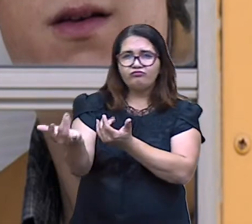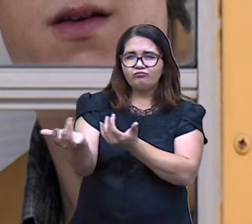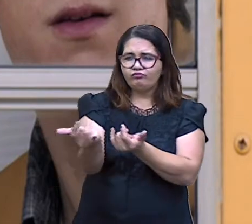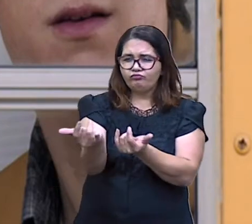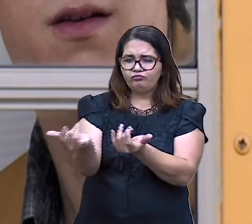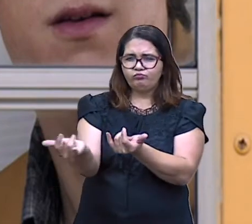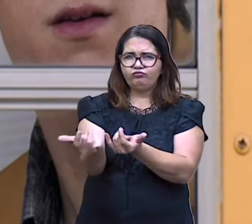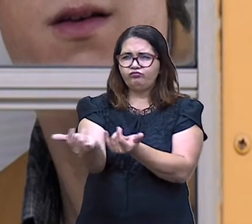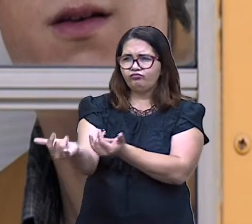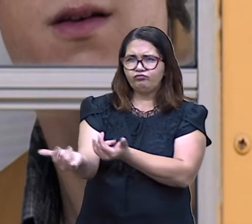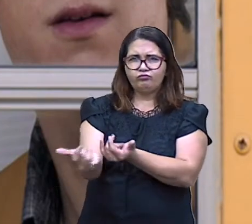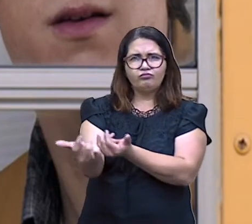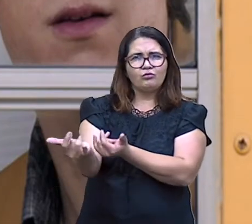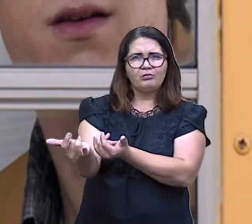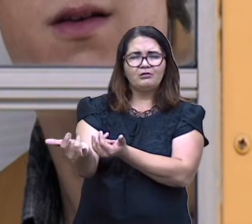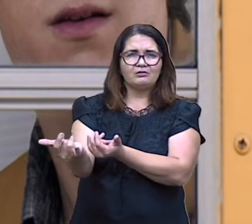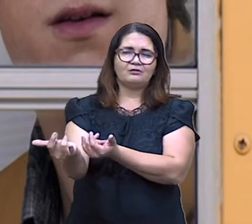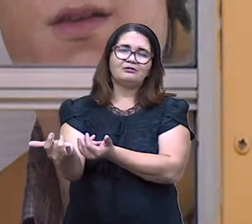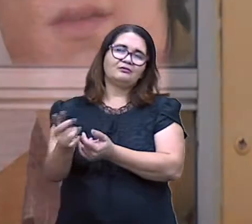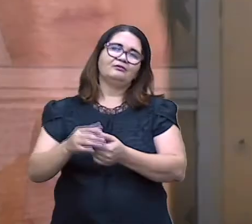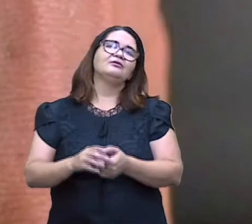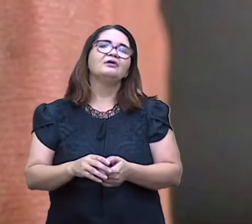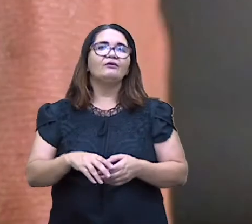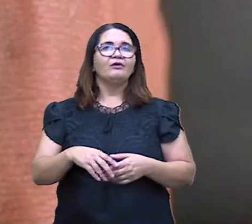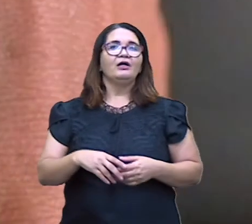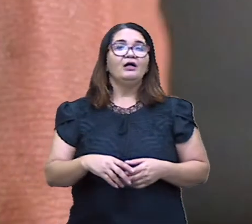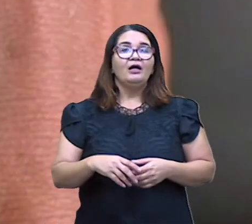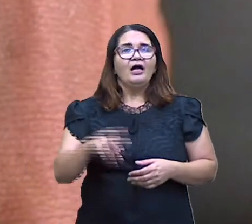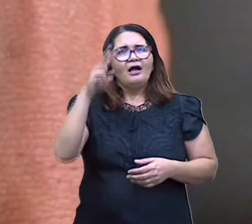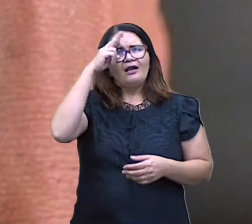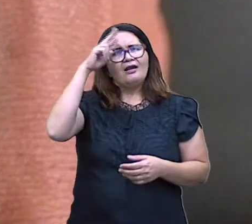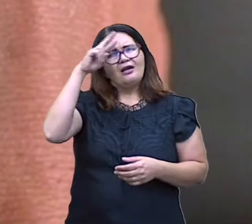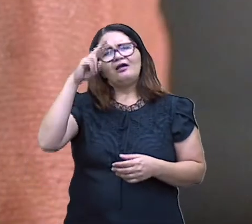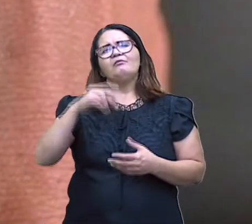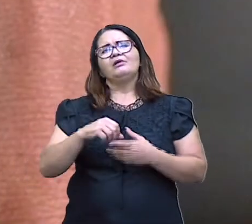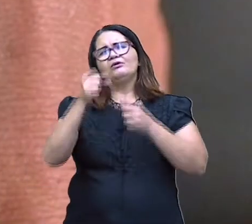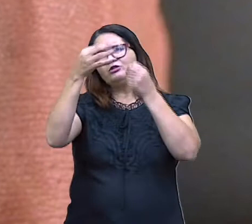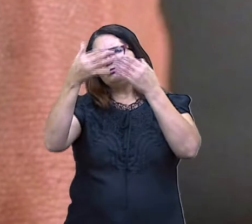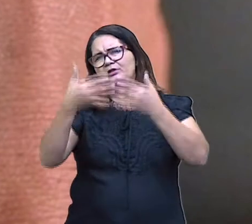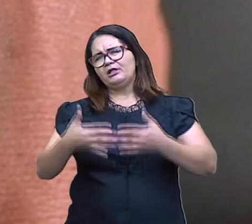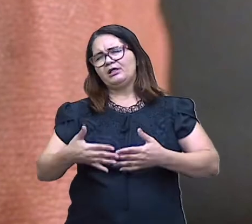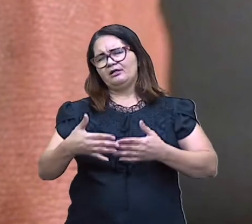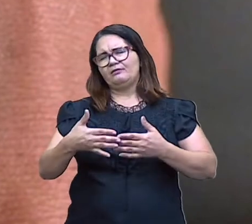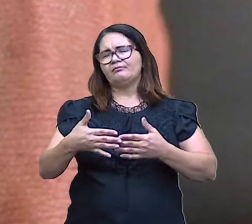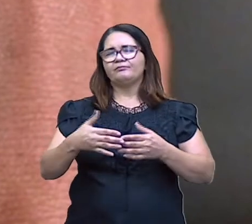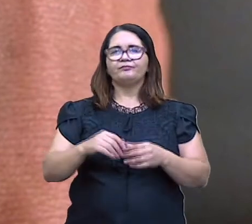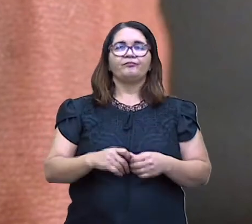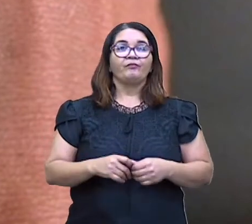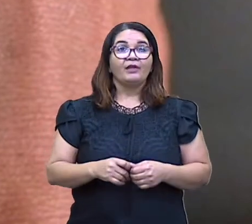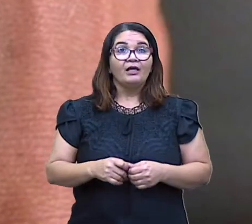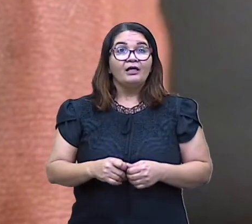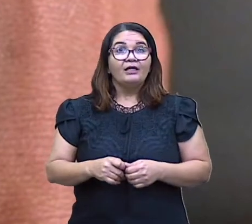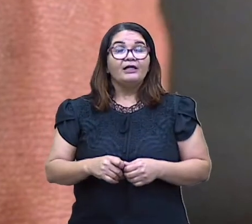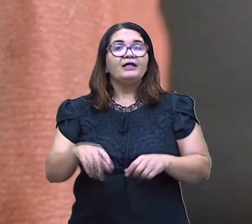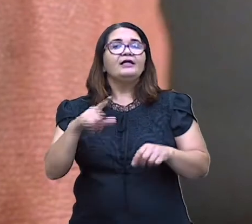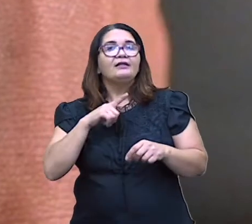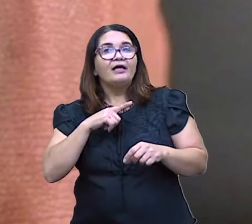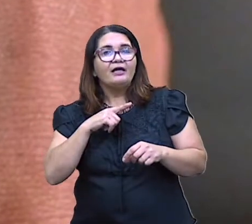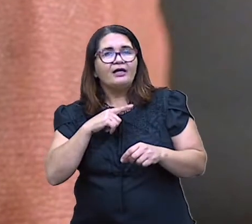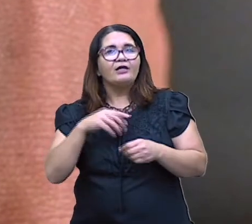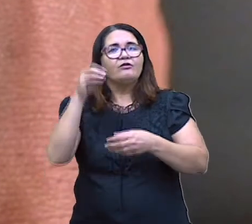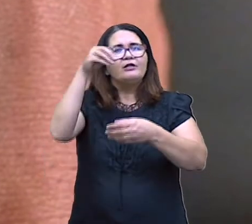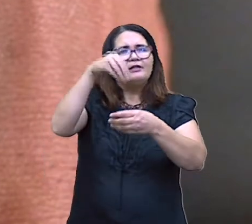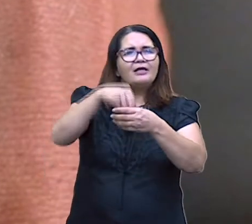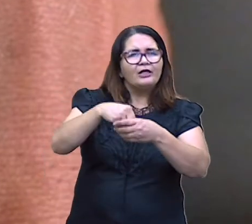vocês, caso queiram ler ele todinho depois. Lembra que eu falei que temos expressões que indicam que a cena